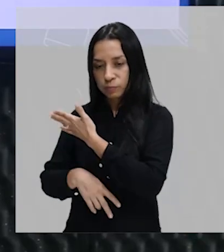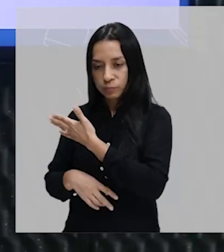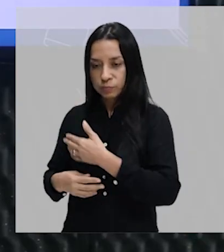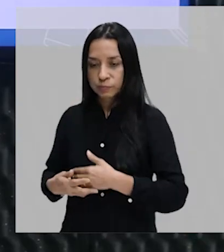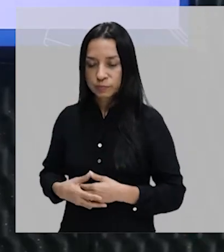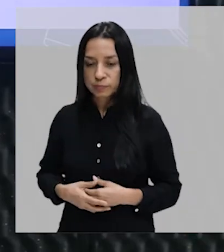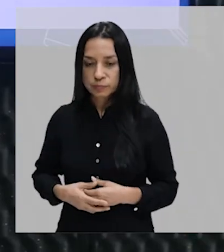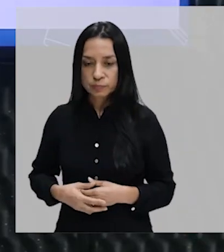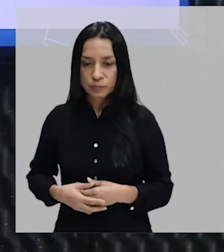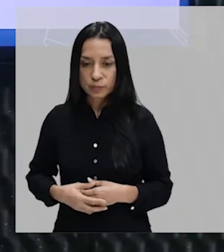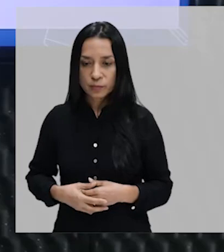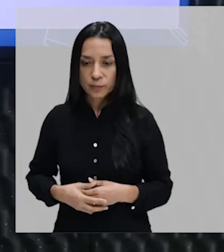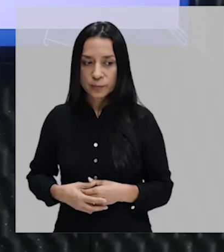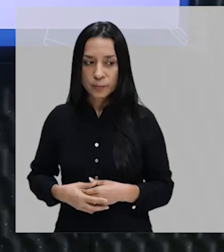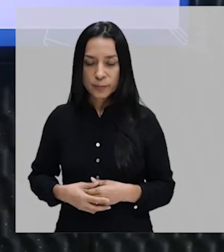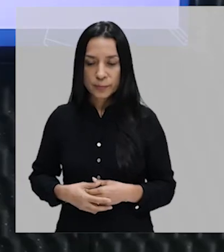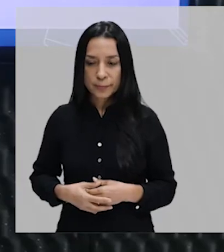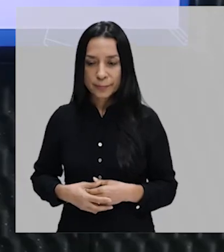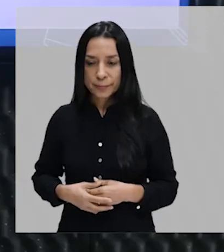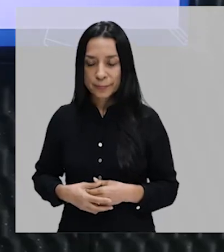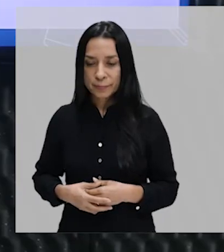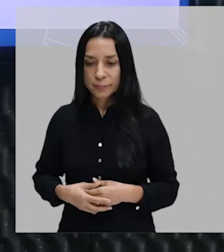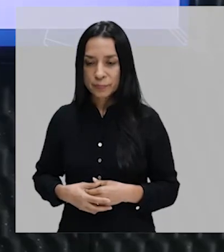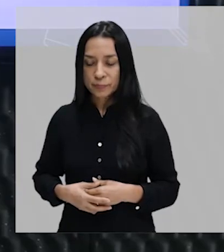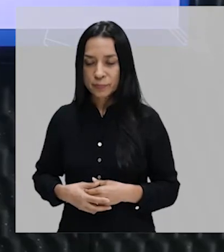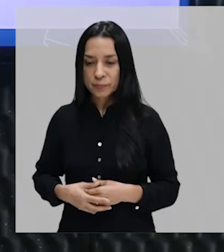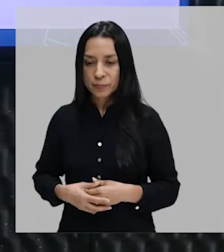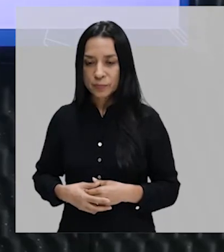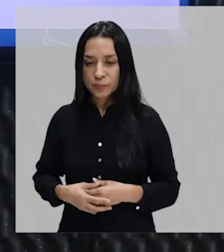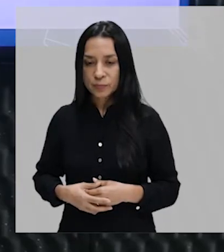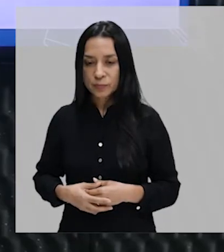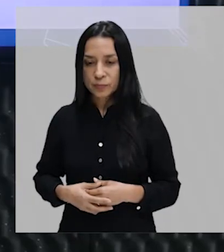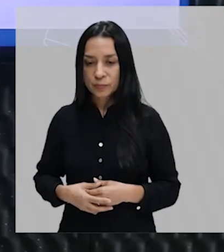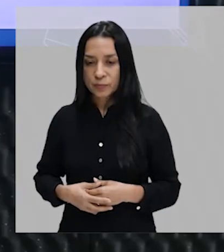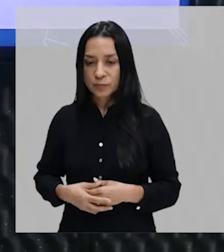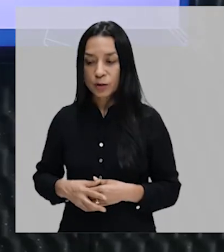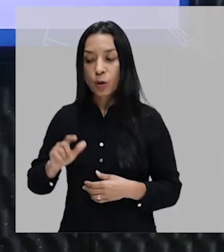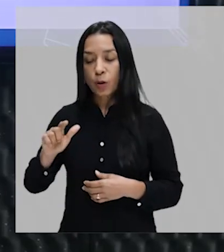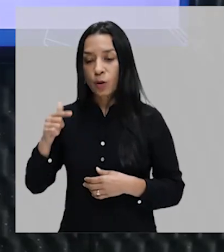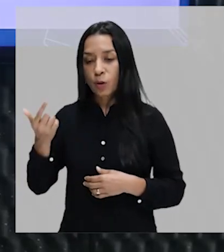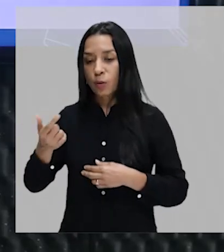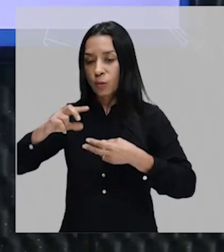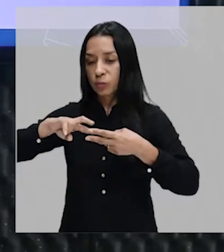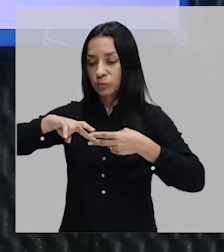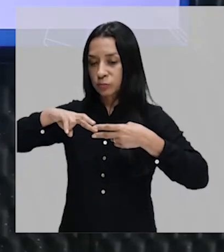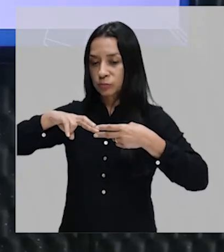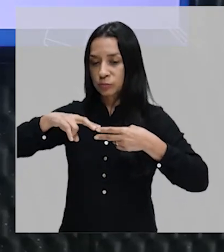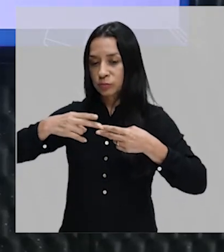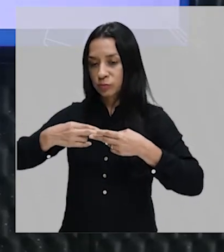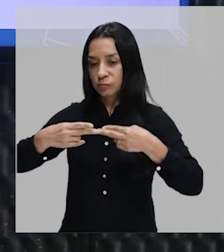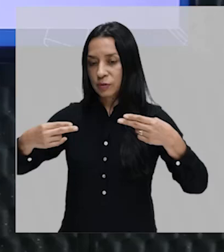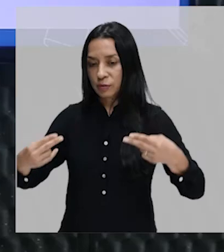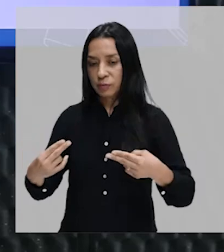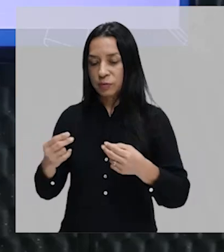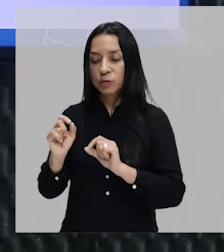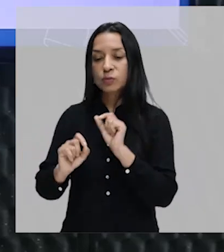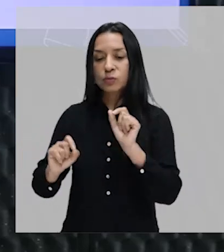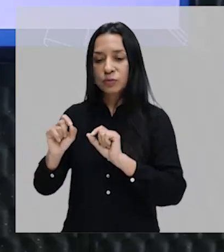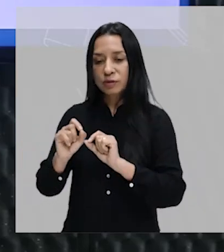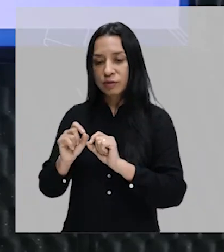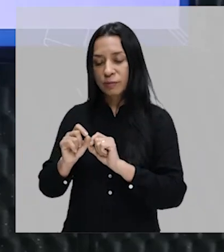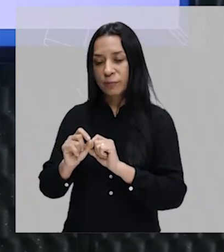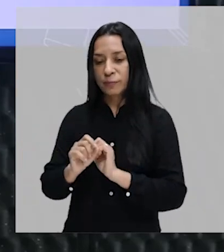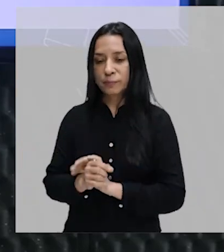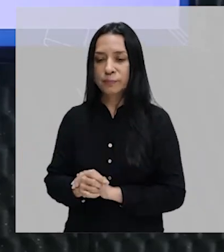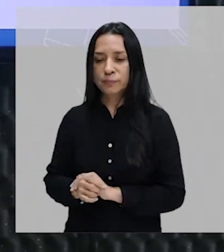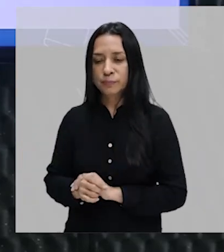cromossômica, recombinação gênica e imigração. Outros fatores evolutivos também são a emigração